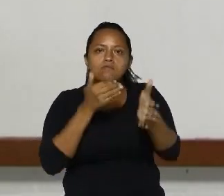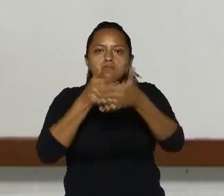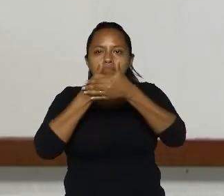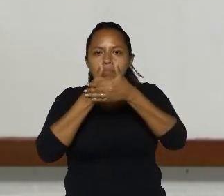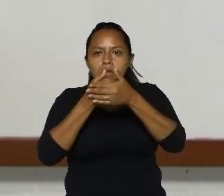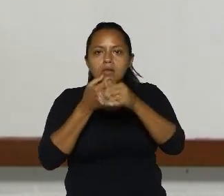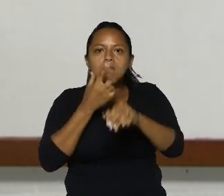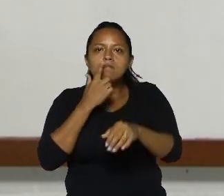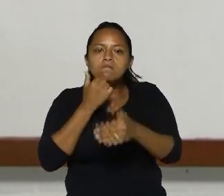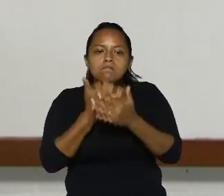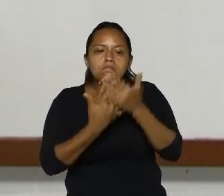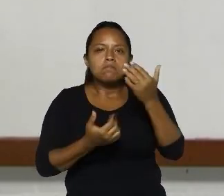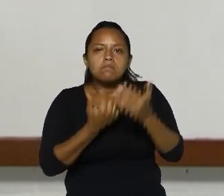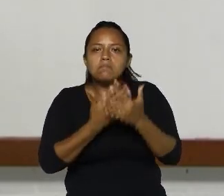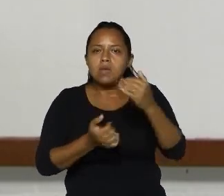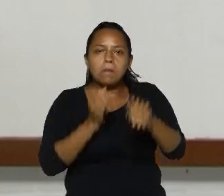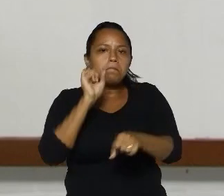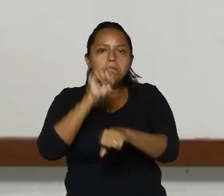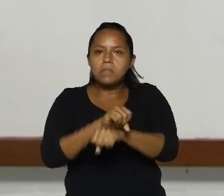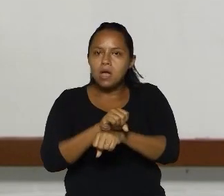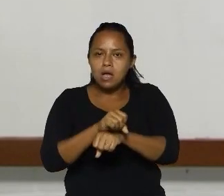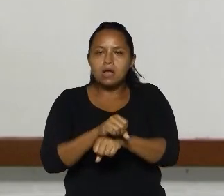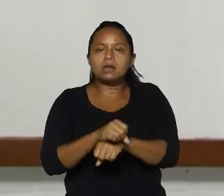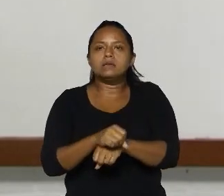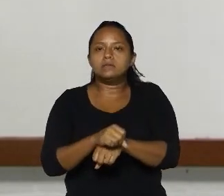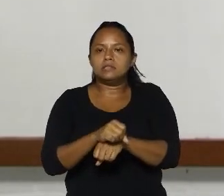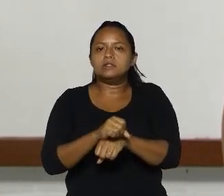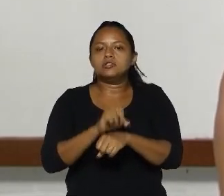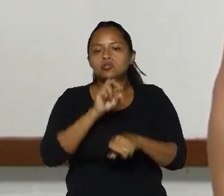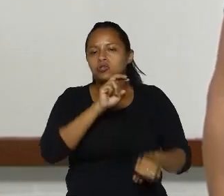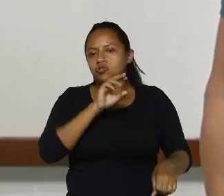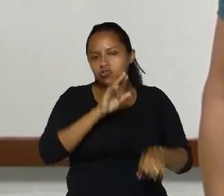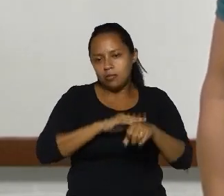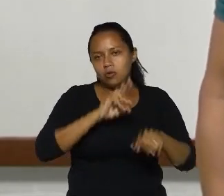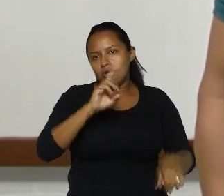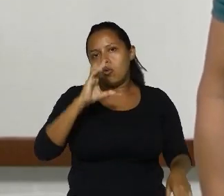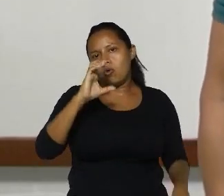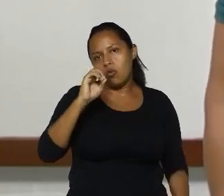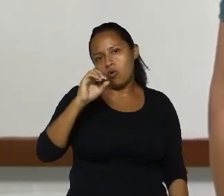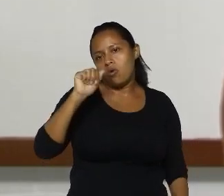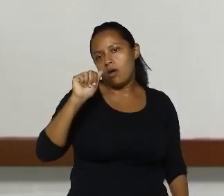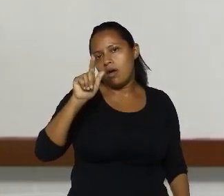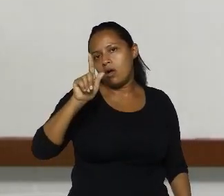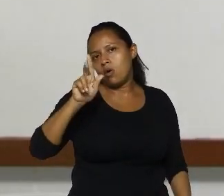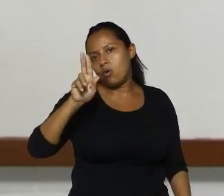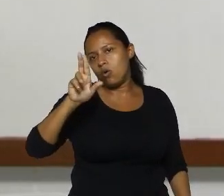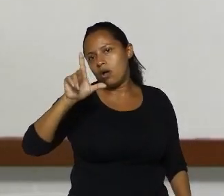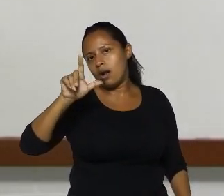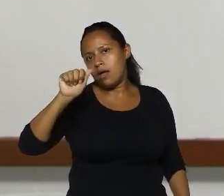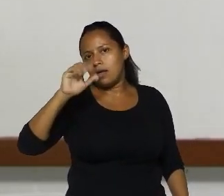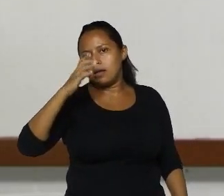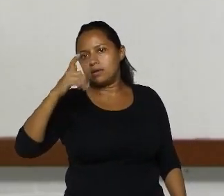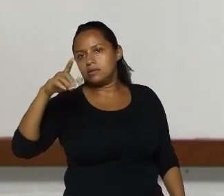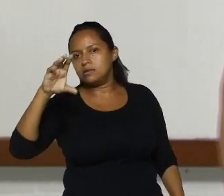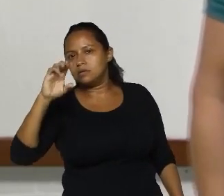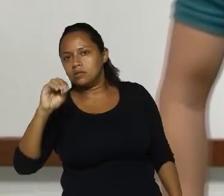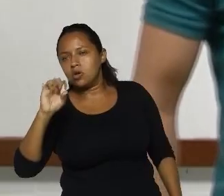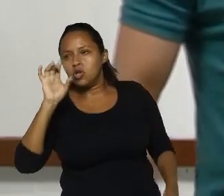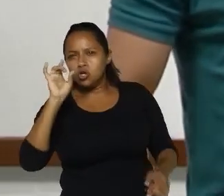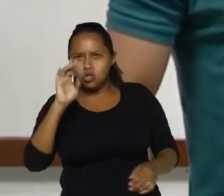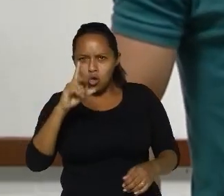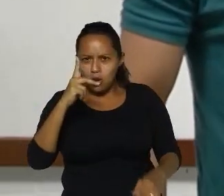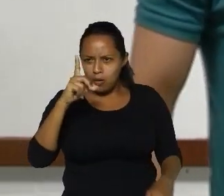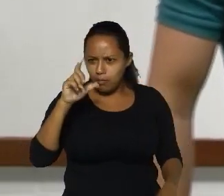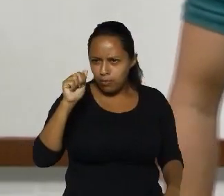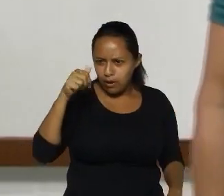isso, vai haver uma parada nesse sangramento que nós chamamos de coagulação. Não só as plaquetas estão